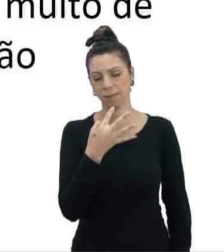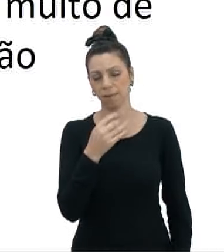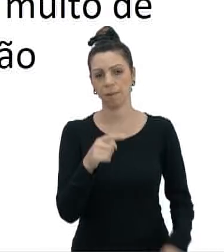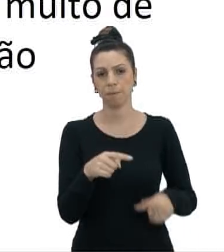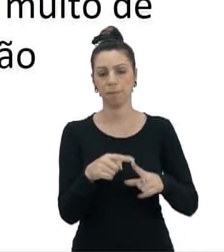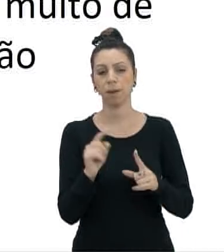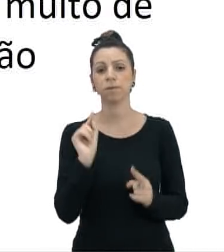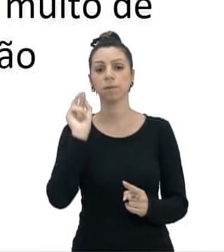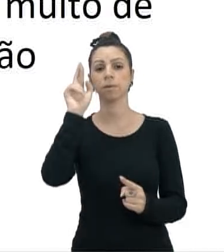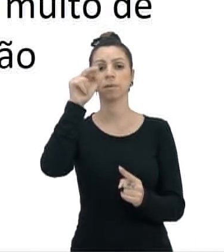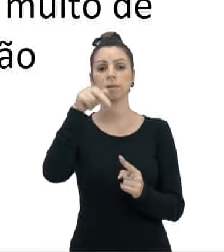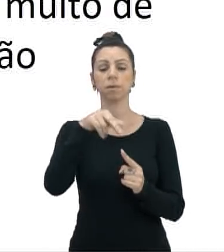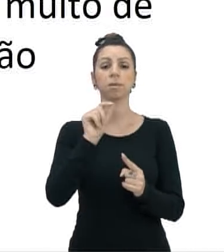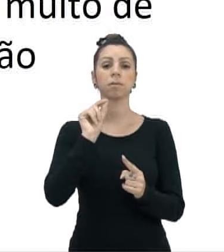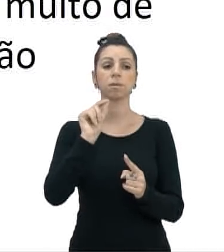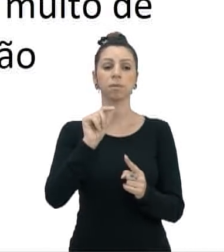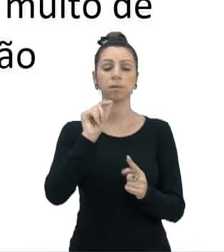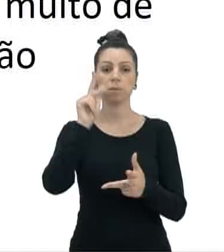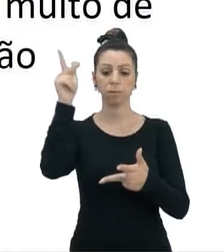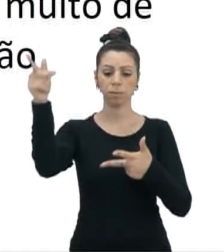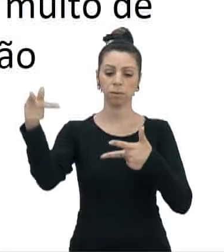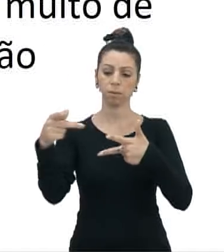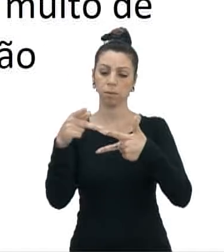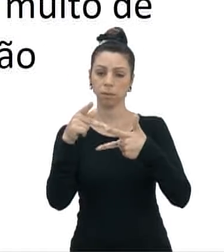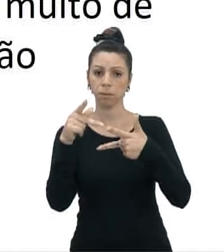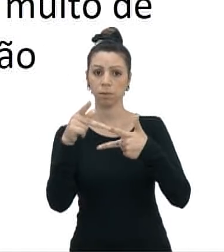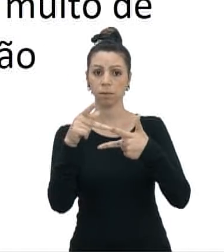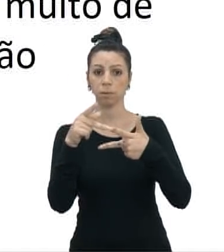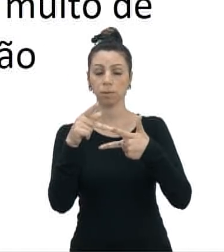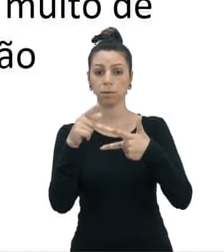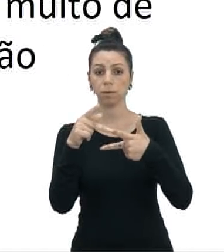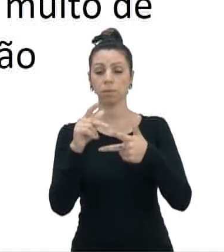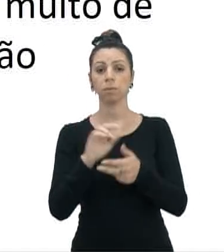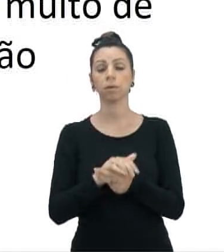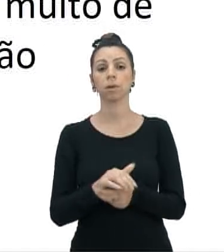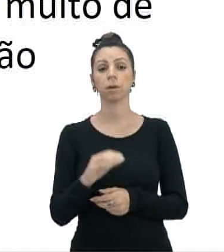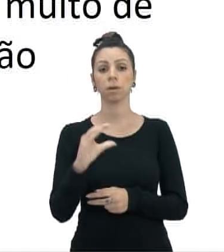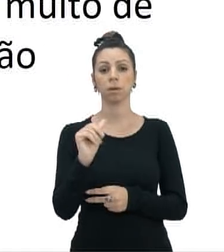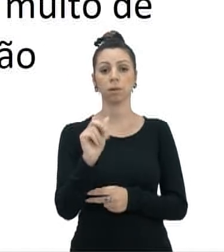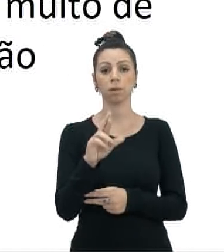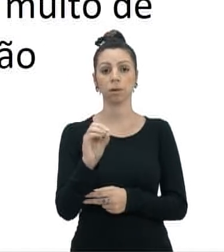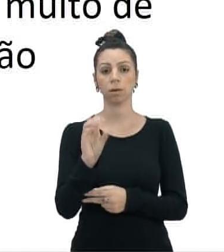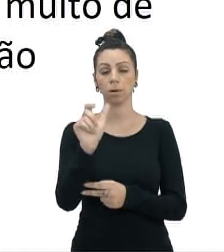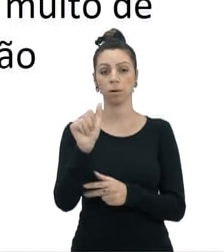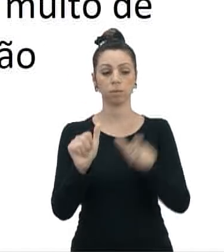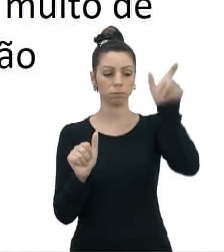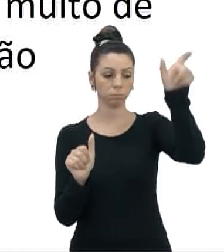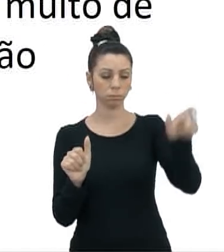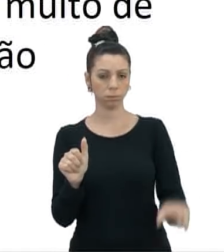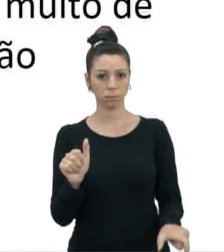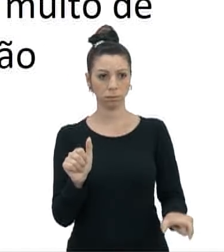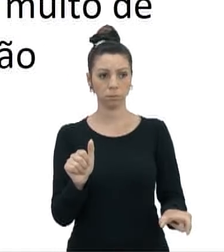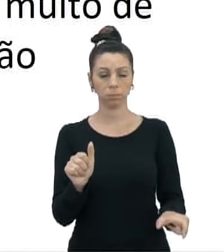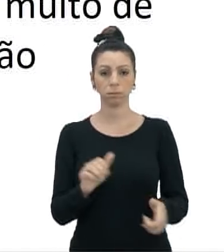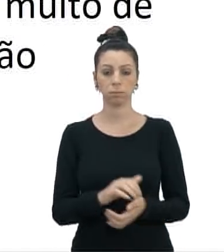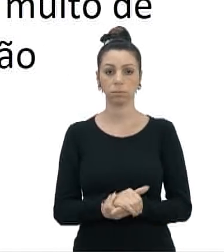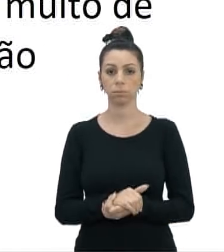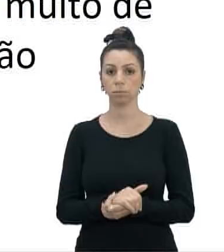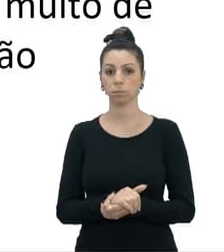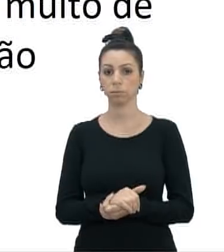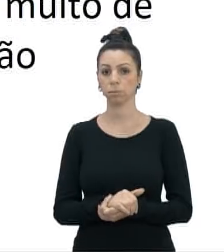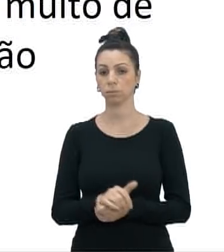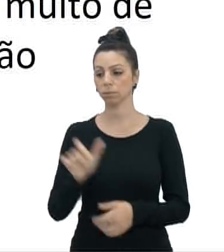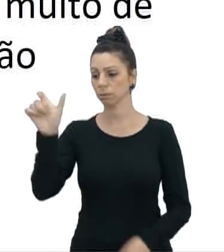se refere aqui à segunda pessoa do discurso, a Carol. Ó, observe, então, queria lhe